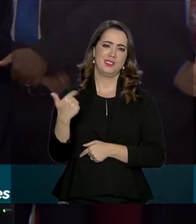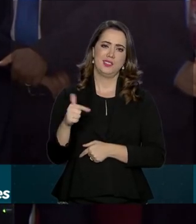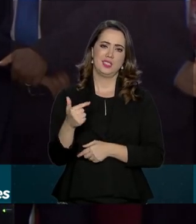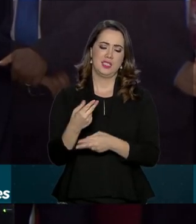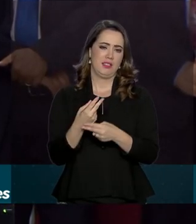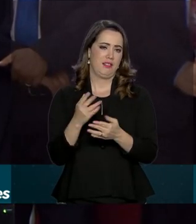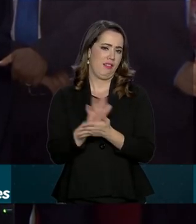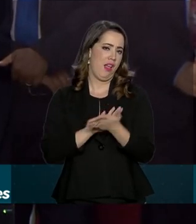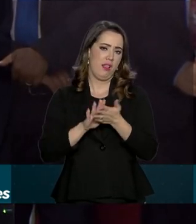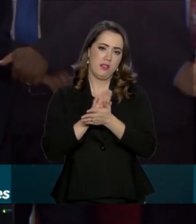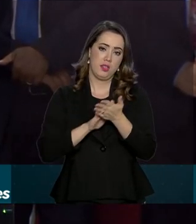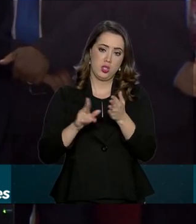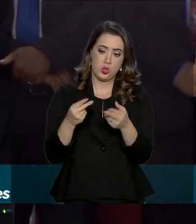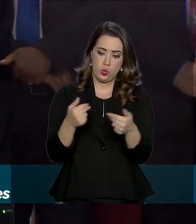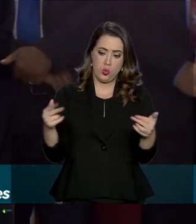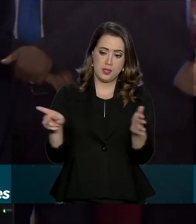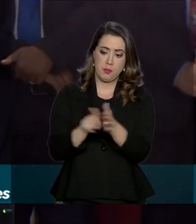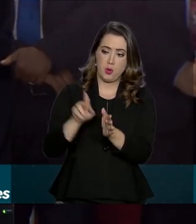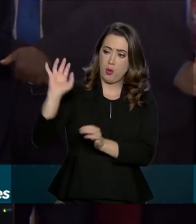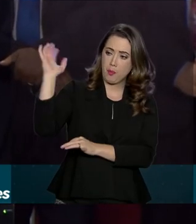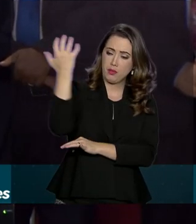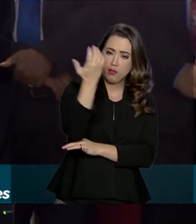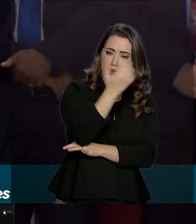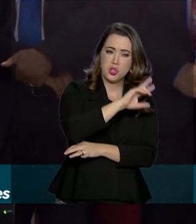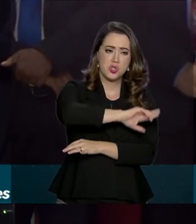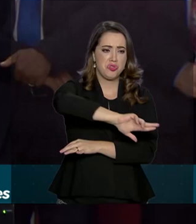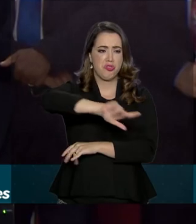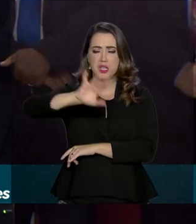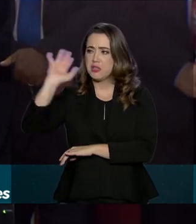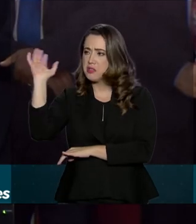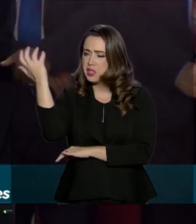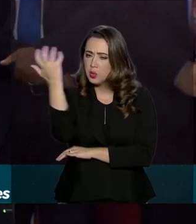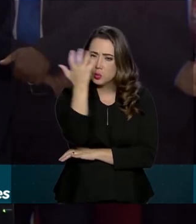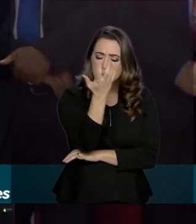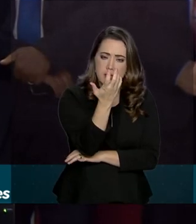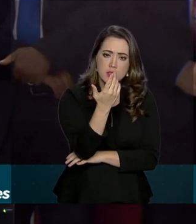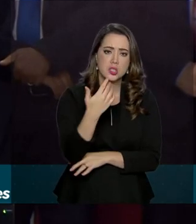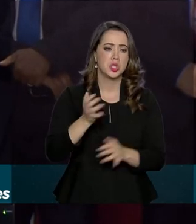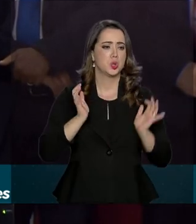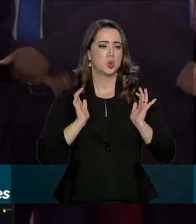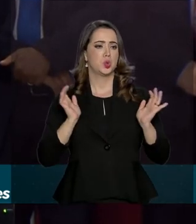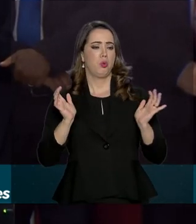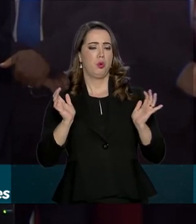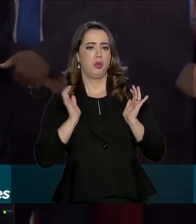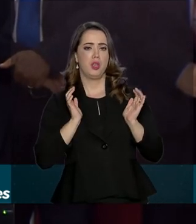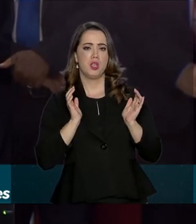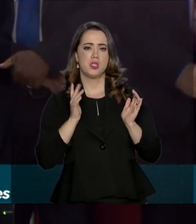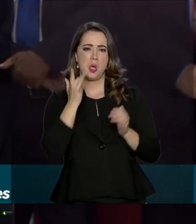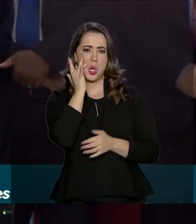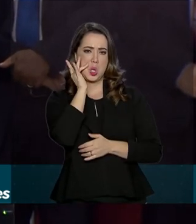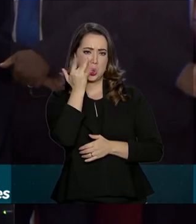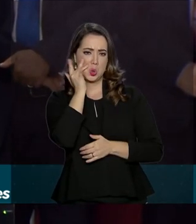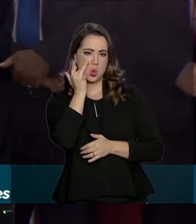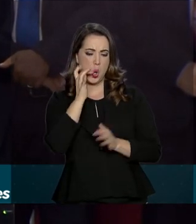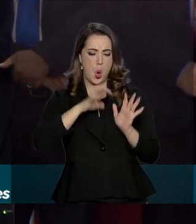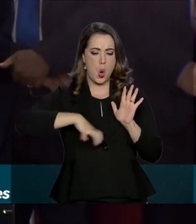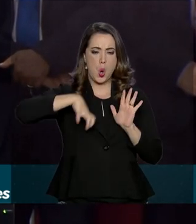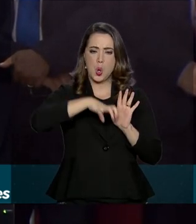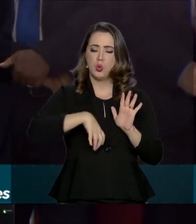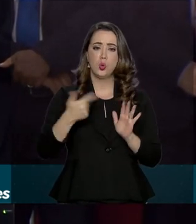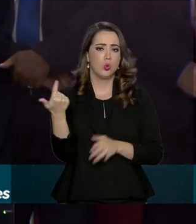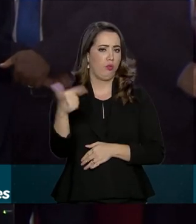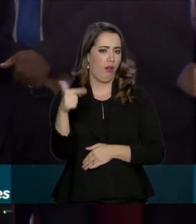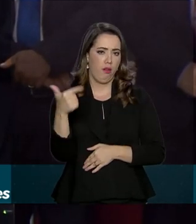recursos naturais, de biodiversidade, de riquezas minerais,